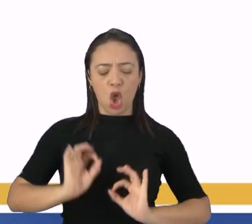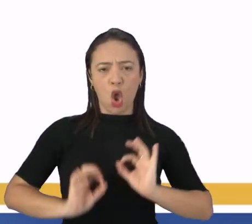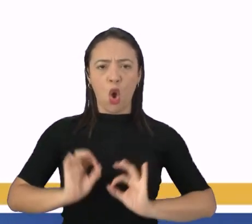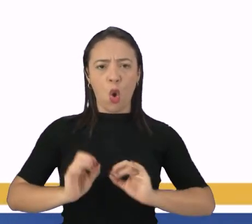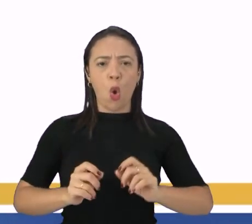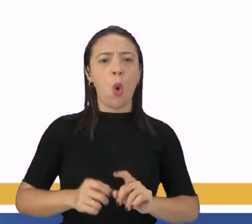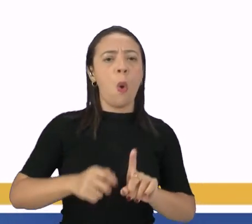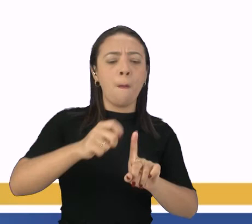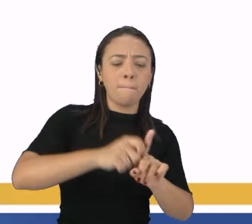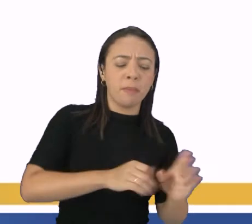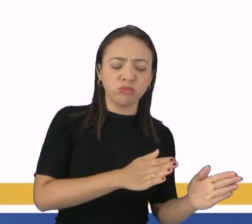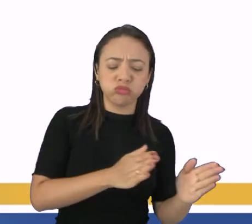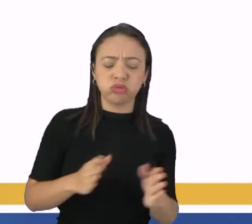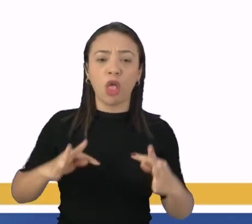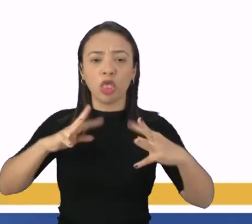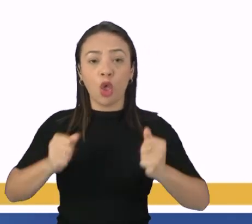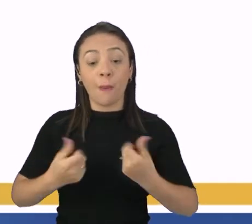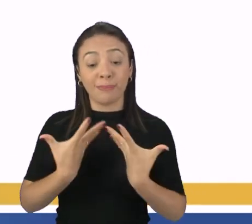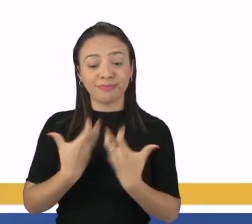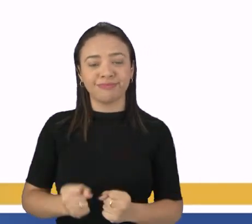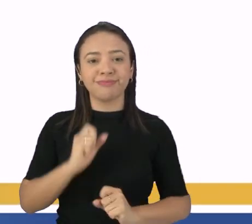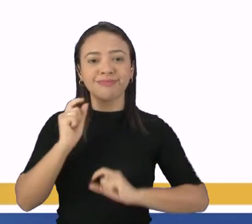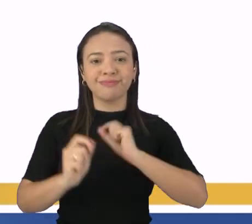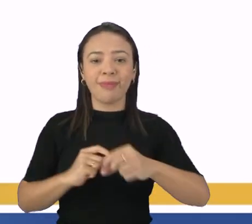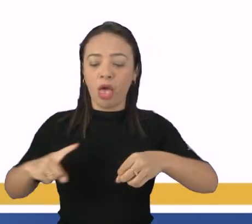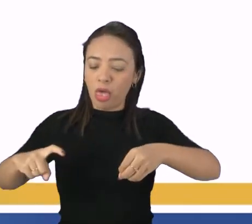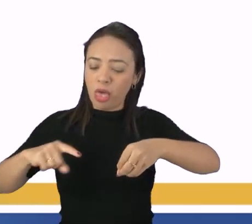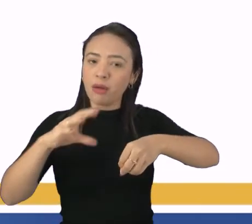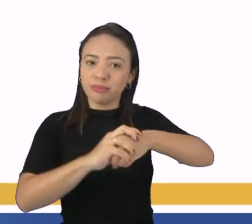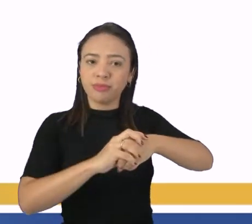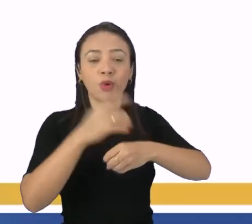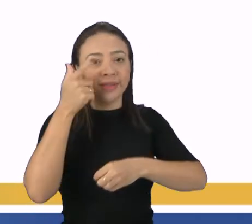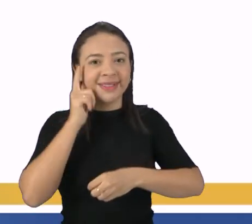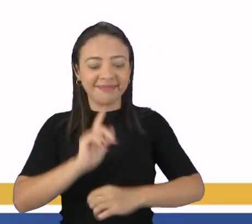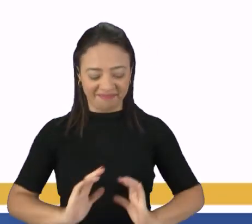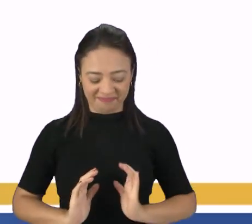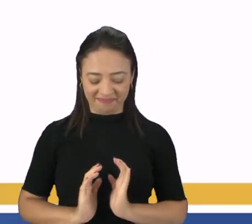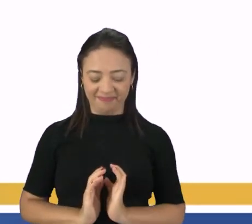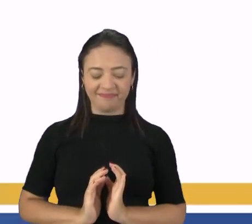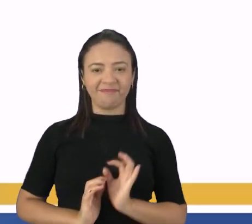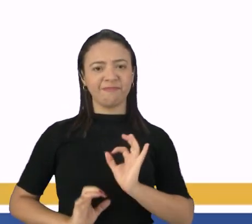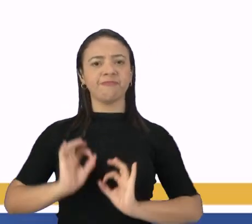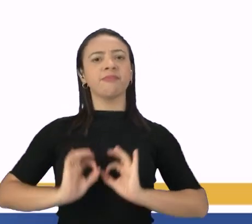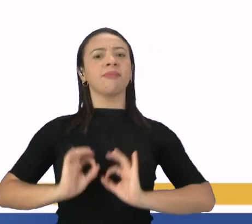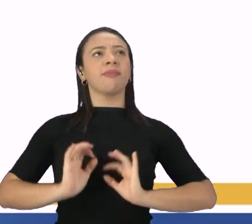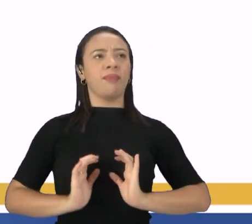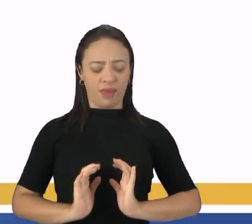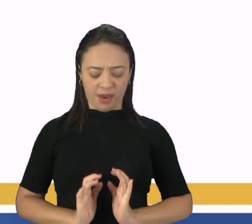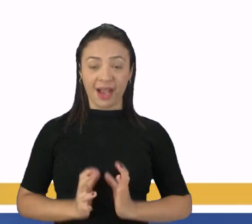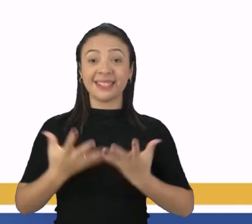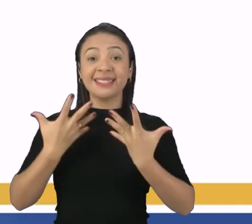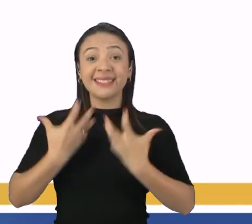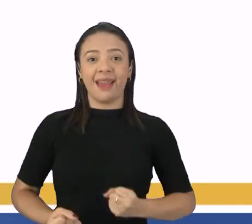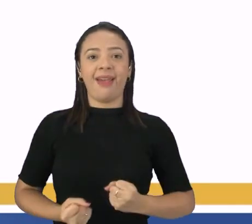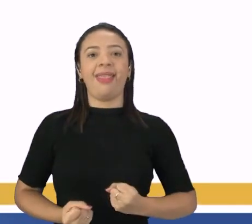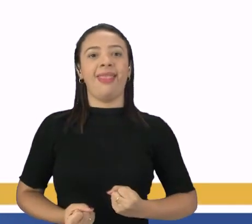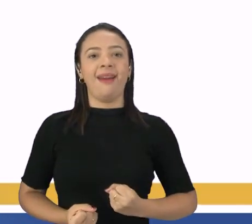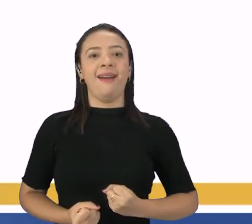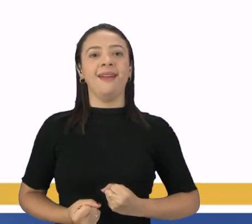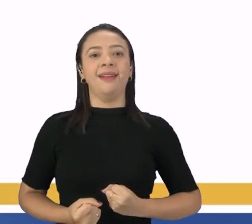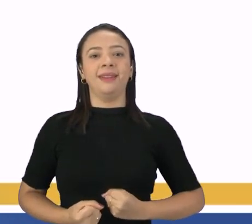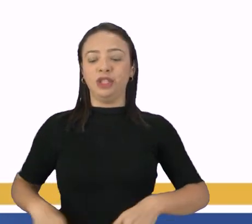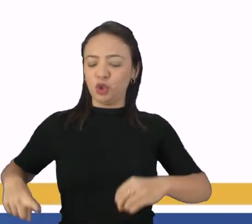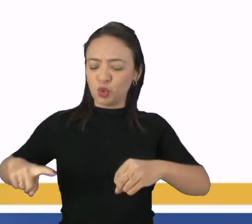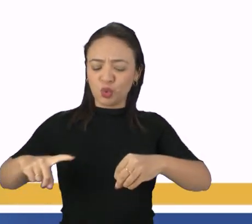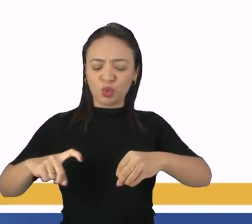mês todinho para receber o embrião, tá? O que ele mais quer na vida, né, é receber ali o embrião para desenvolver